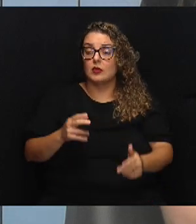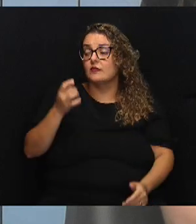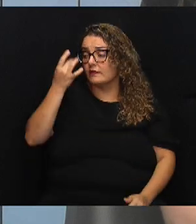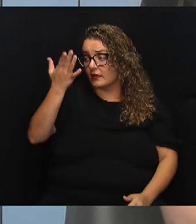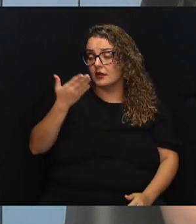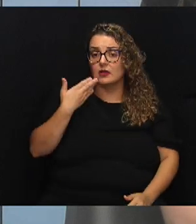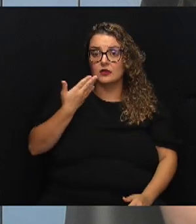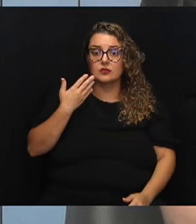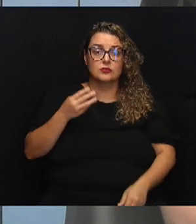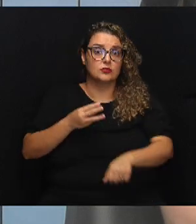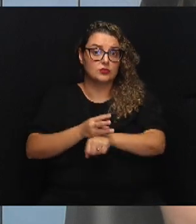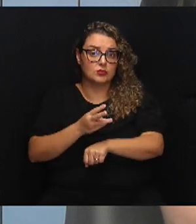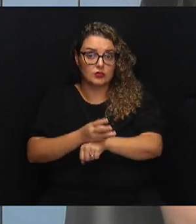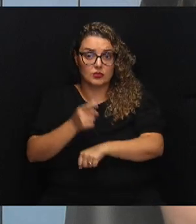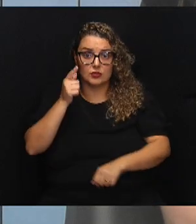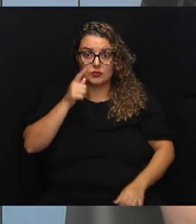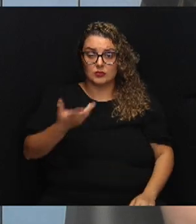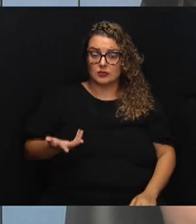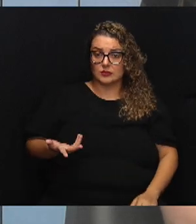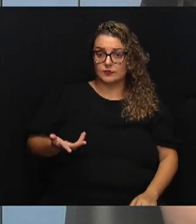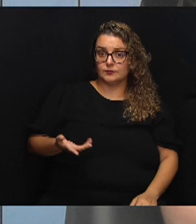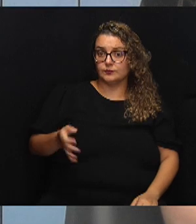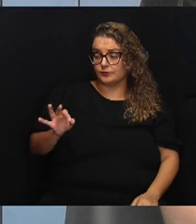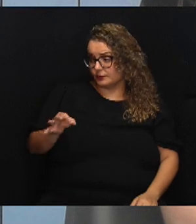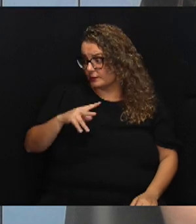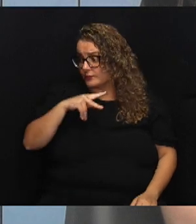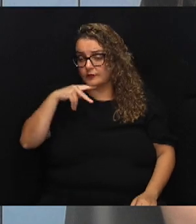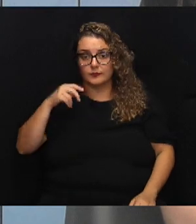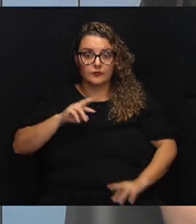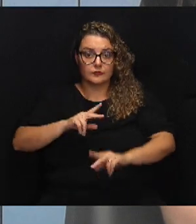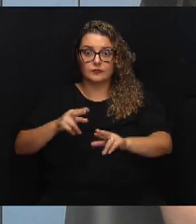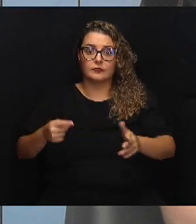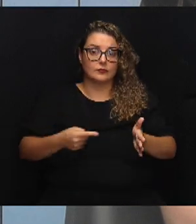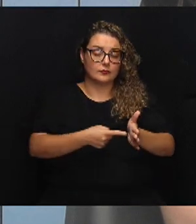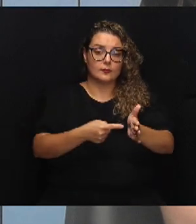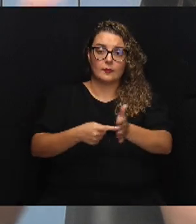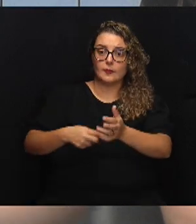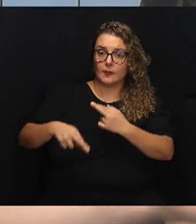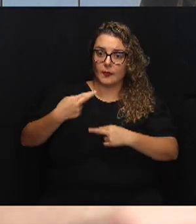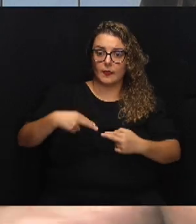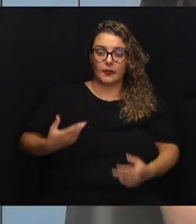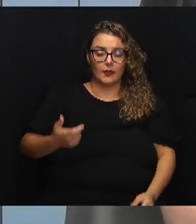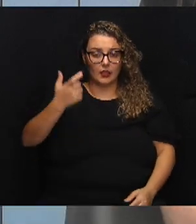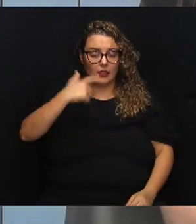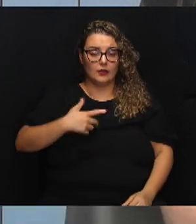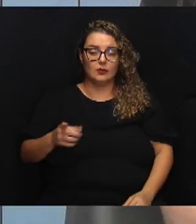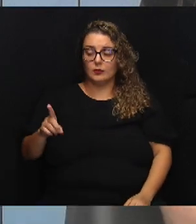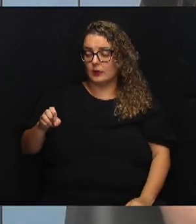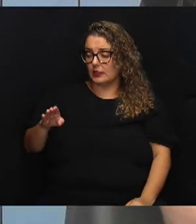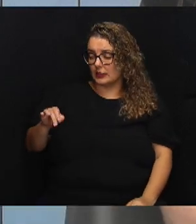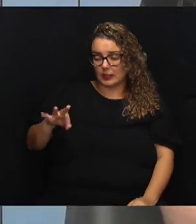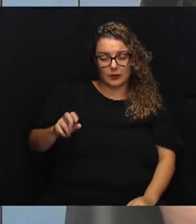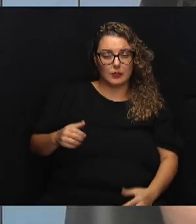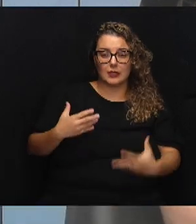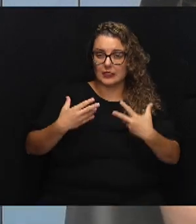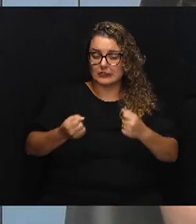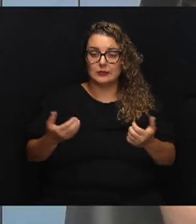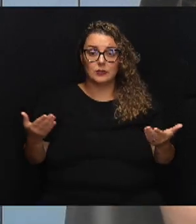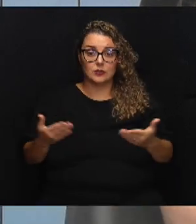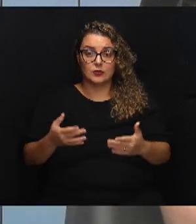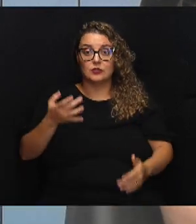através do WhatsApp, ela manda, com certeza o Permínio recebe um monte de denúncias da causa animal, eu recebo, a Débora recebe.